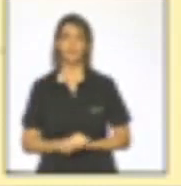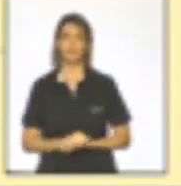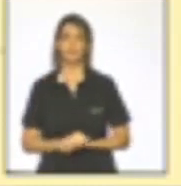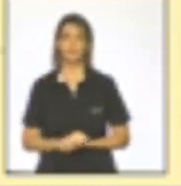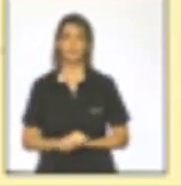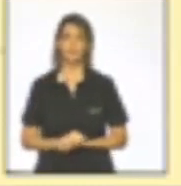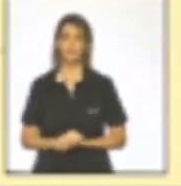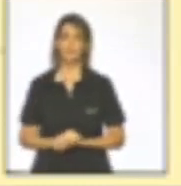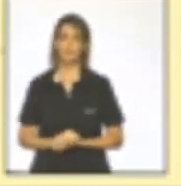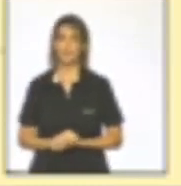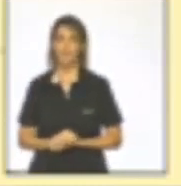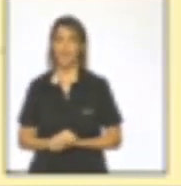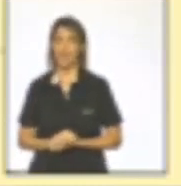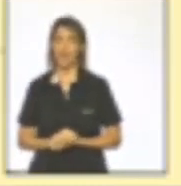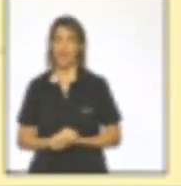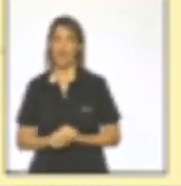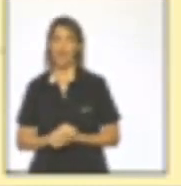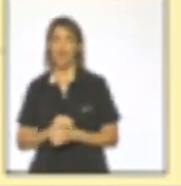sobra 2.